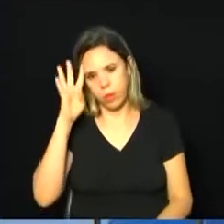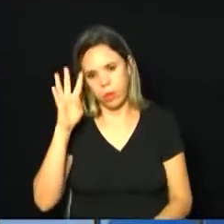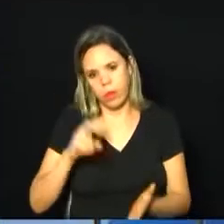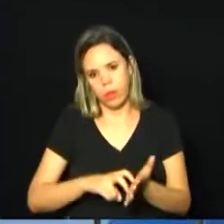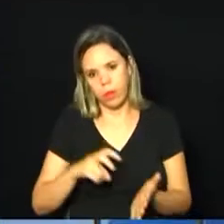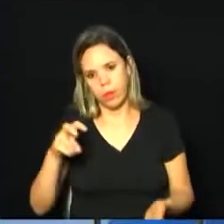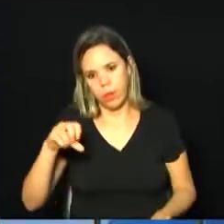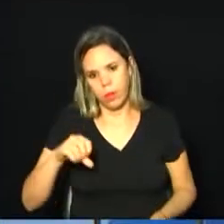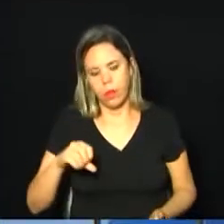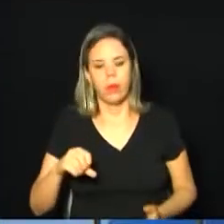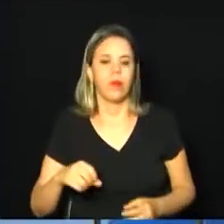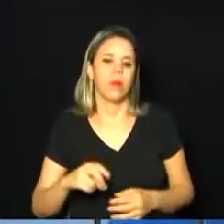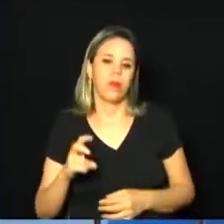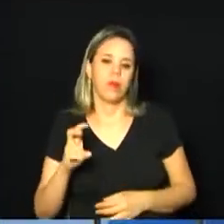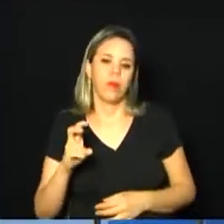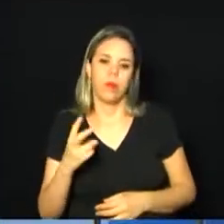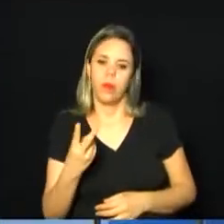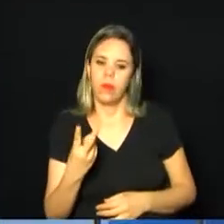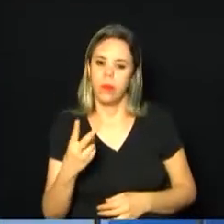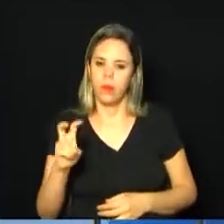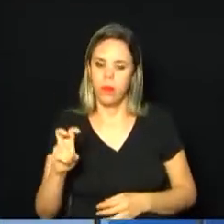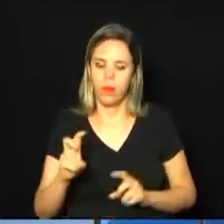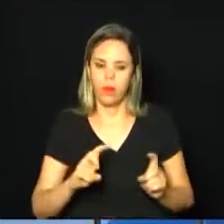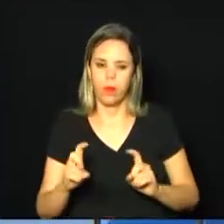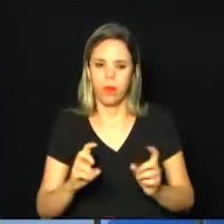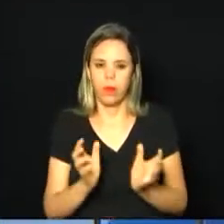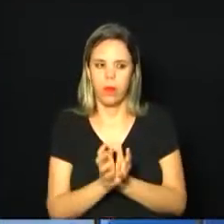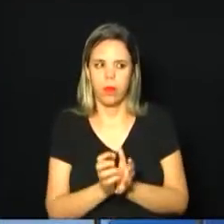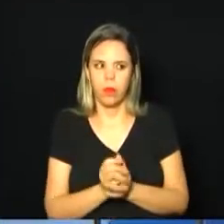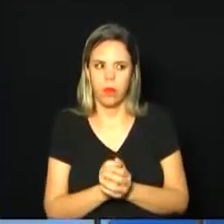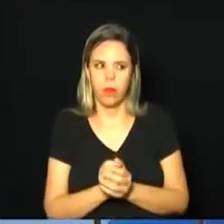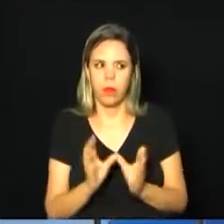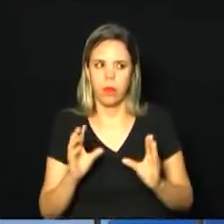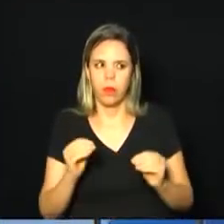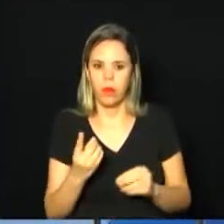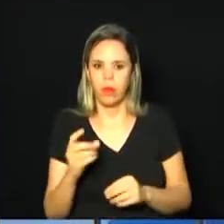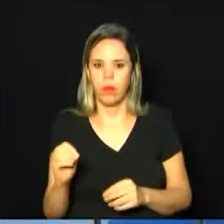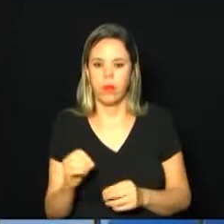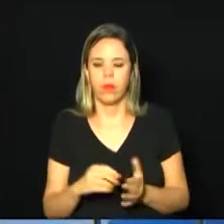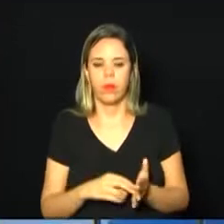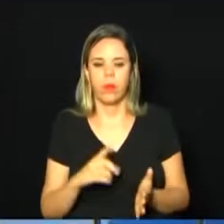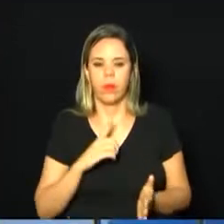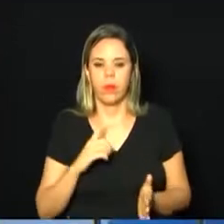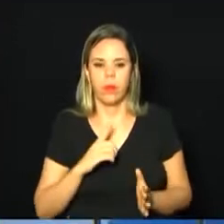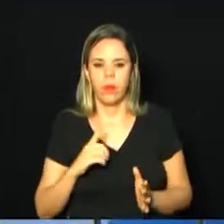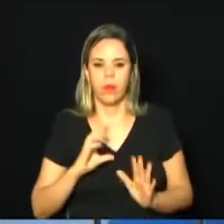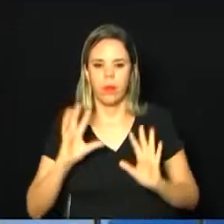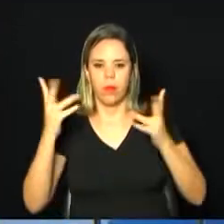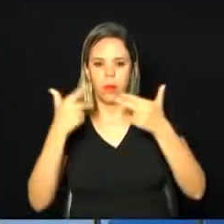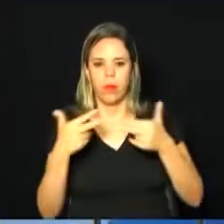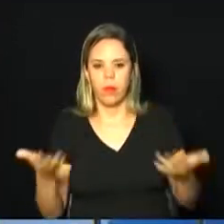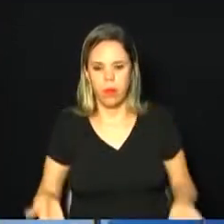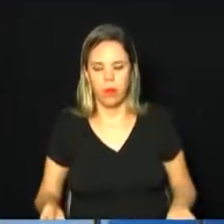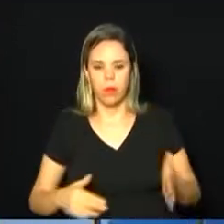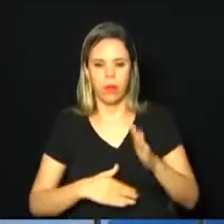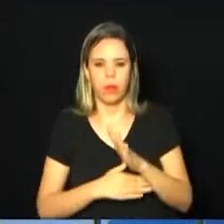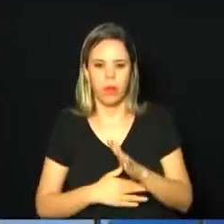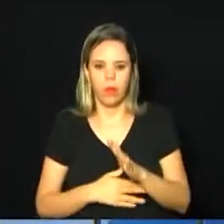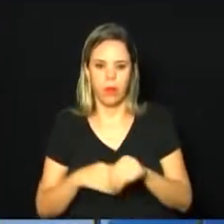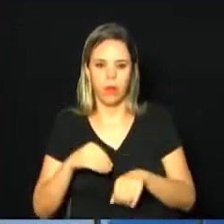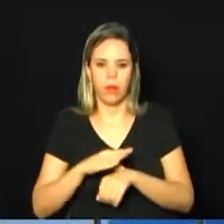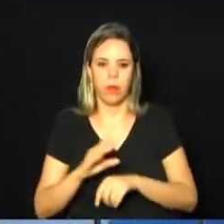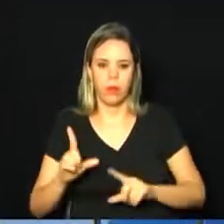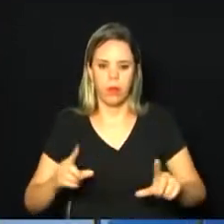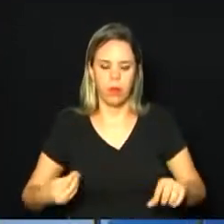acontece a vigésima quinta reunião ordinária e as 10 horas nós já temos eventos aqui na casa com